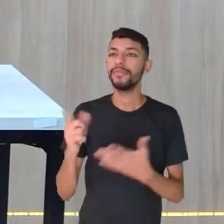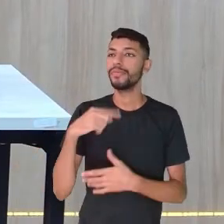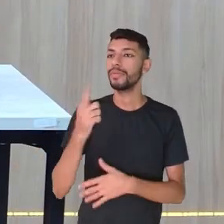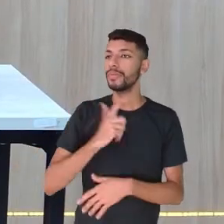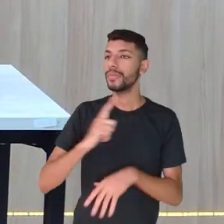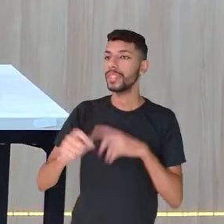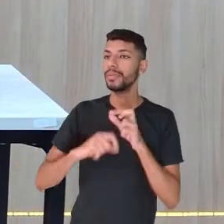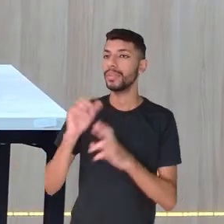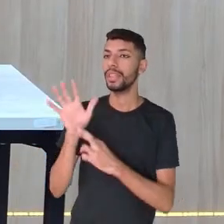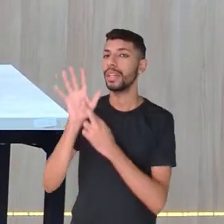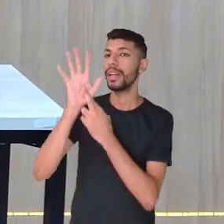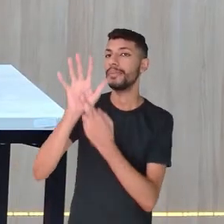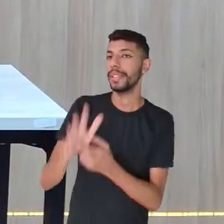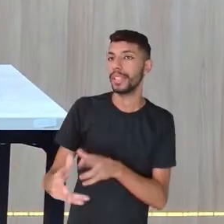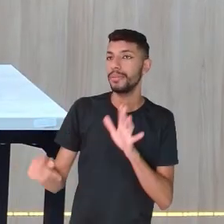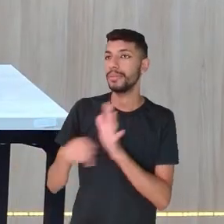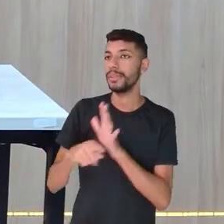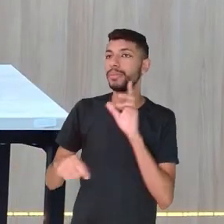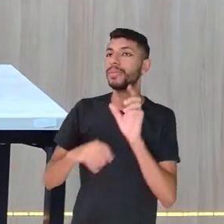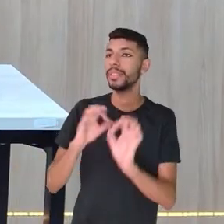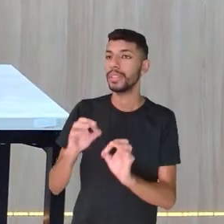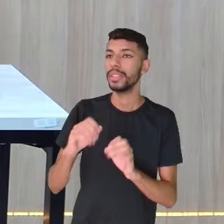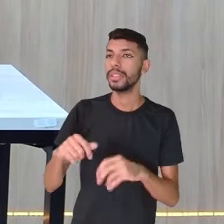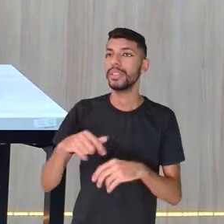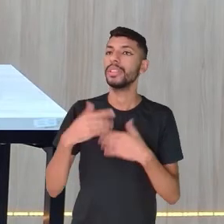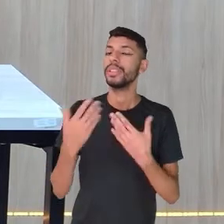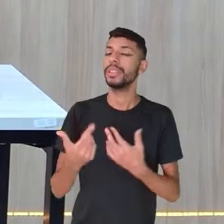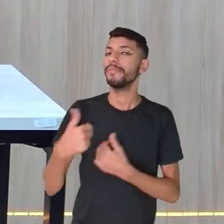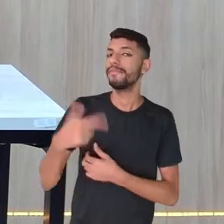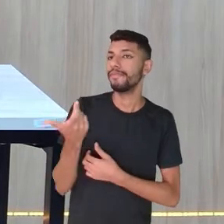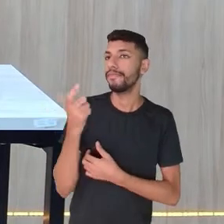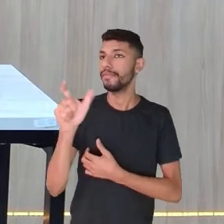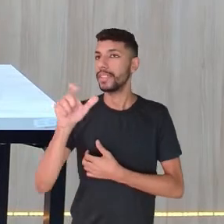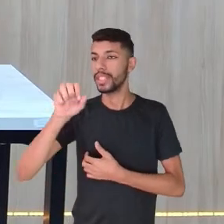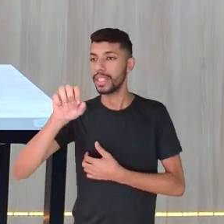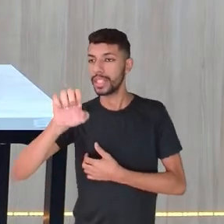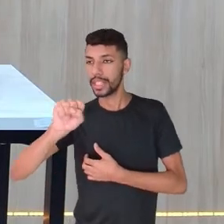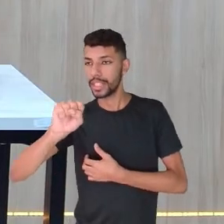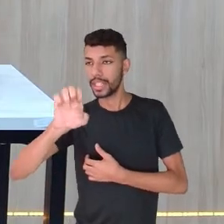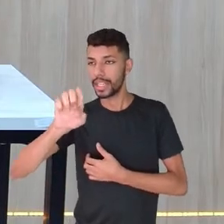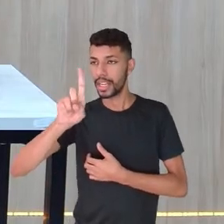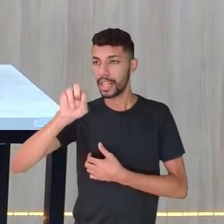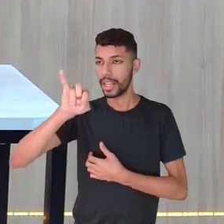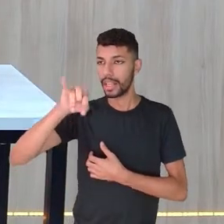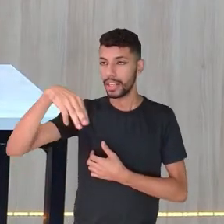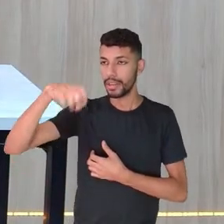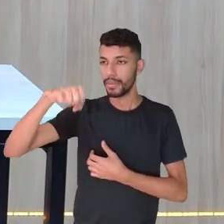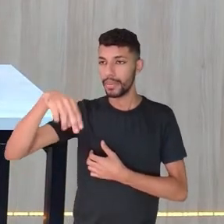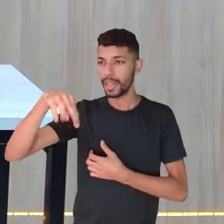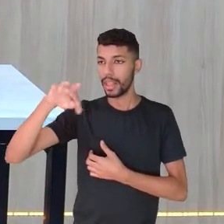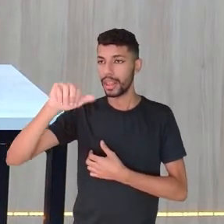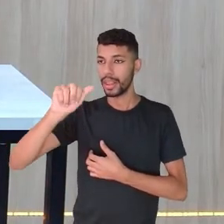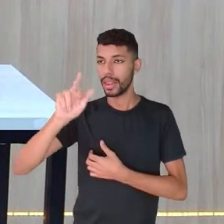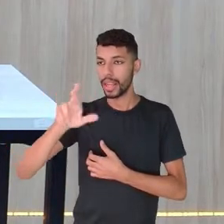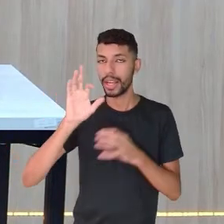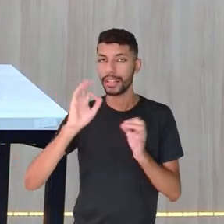grande representação, e o termo sedimentar, porque ela é formada por sedimento, camadas e camadas